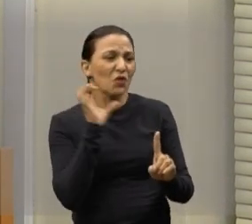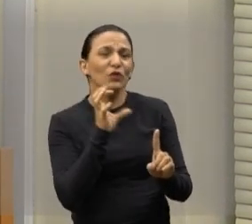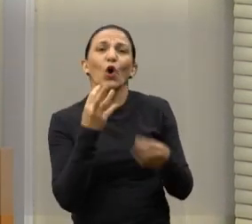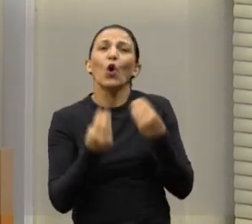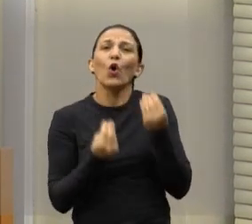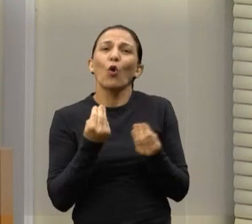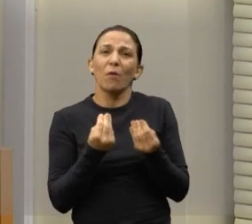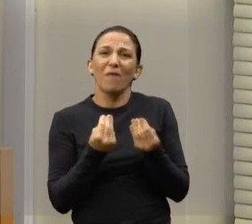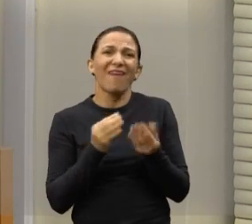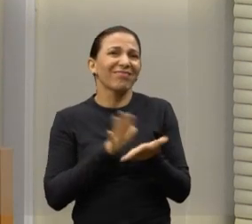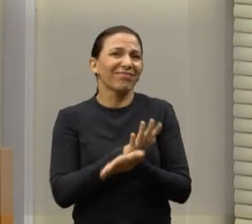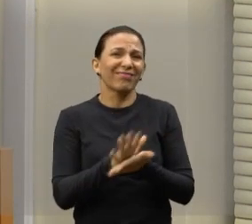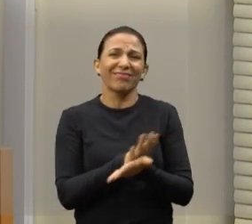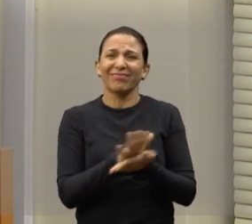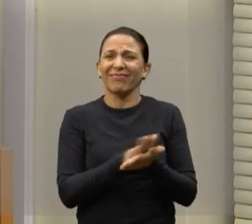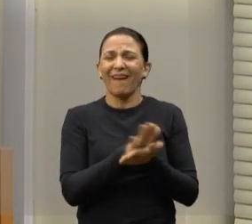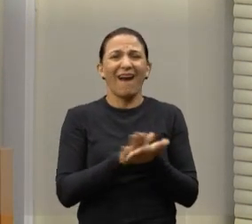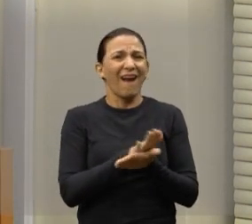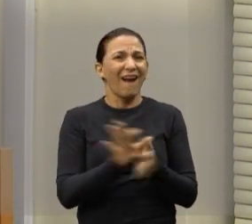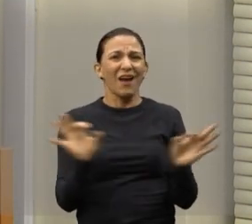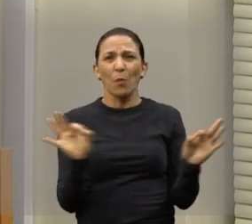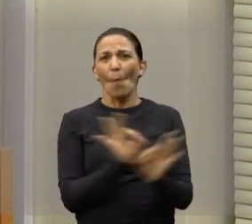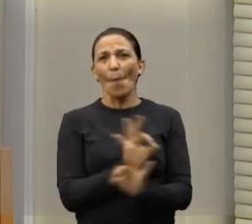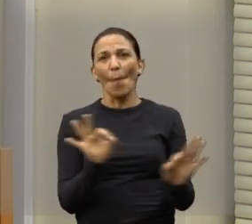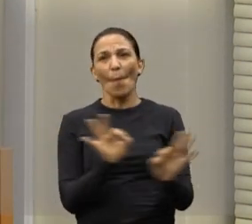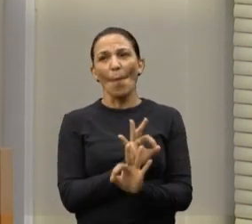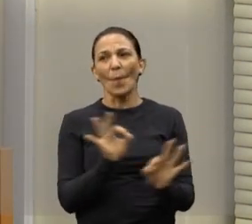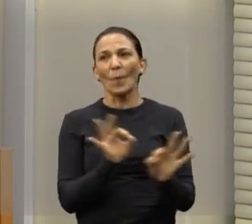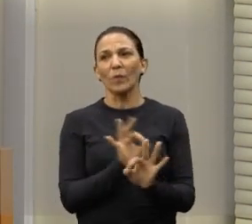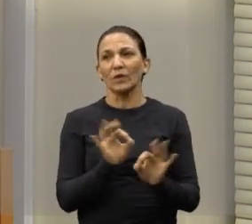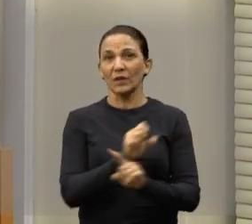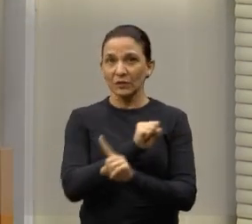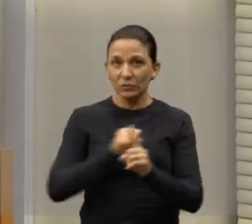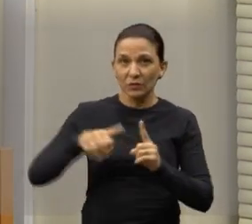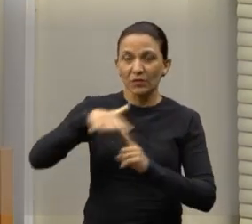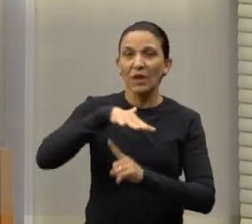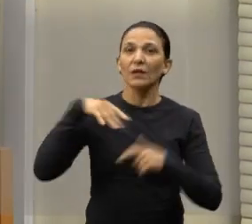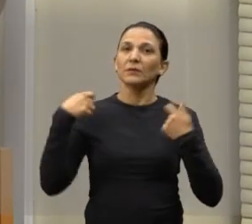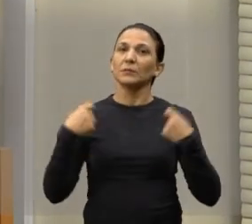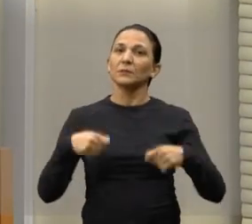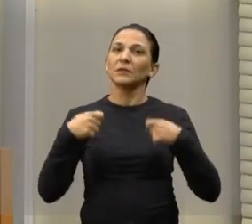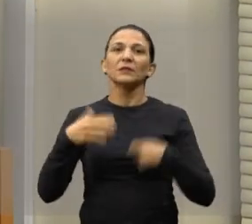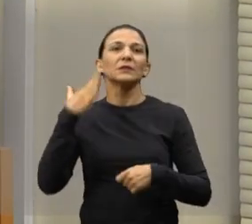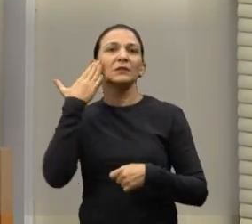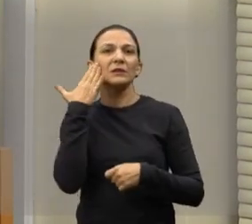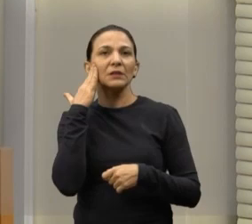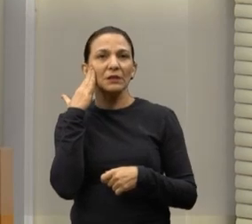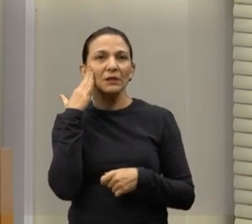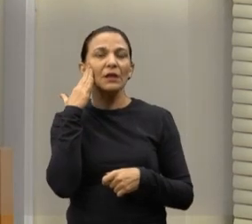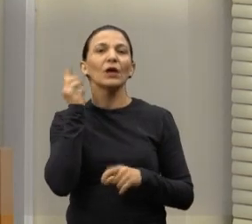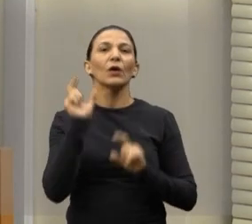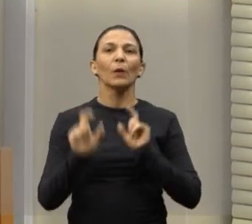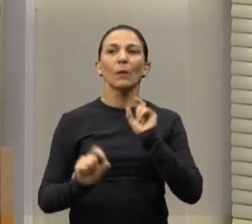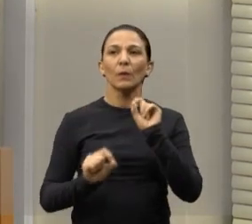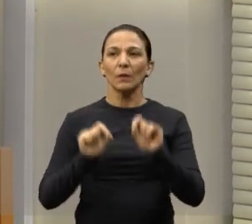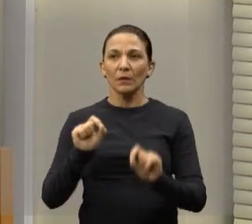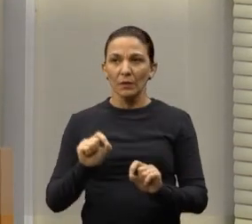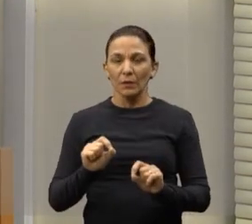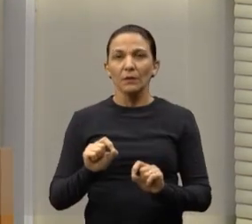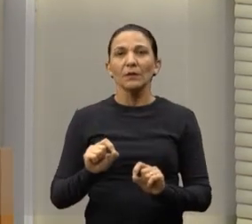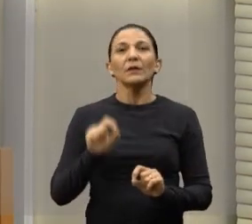e nada em nada só que a sociedade precisa entender de uma vez por todas